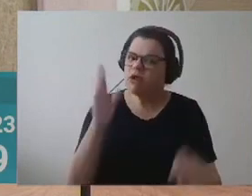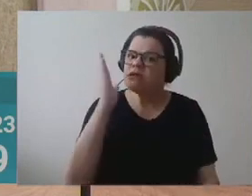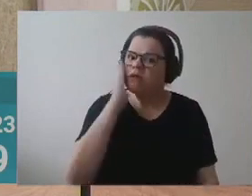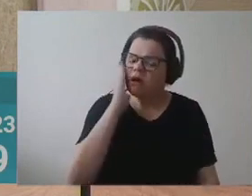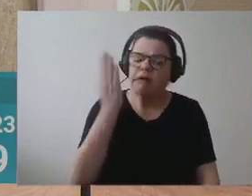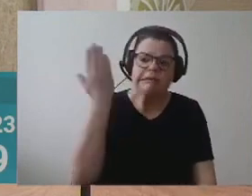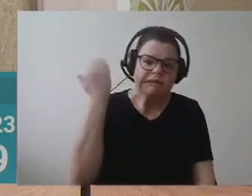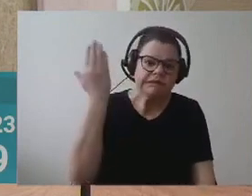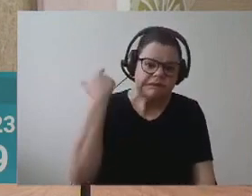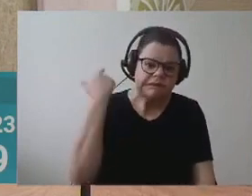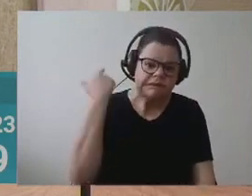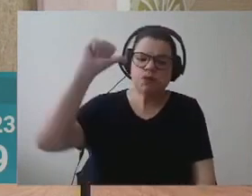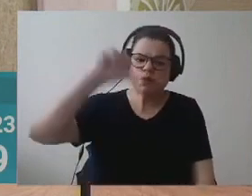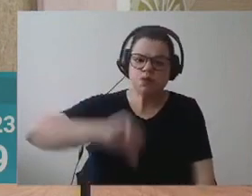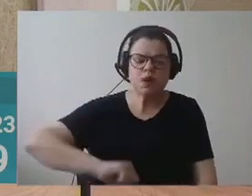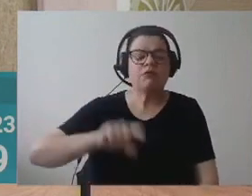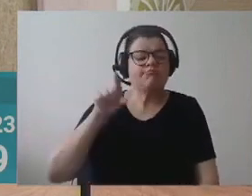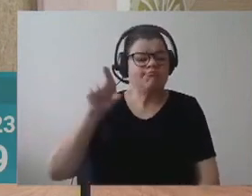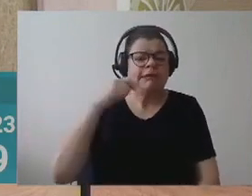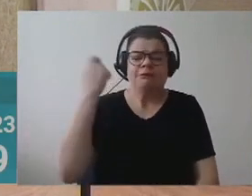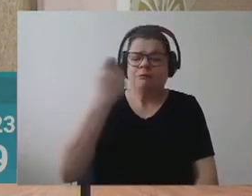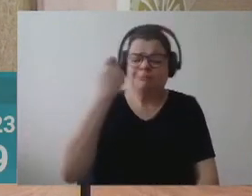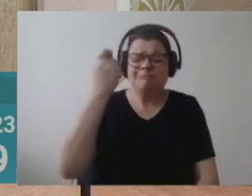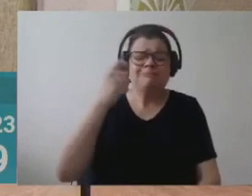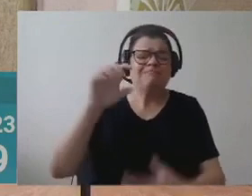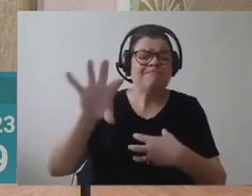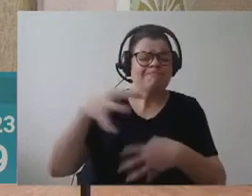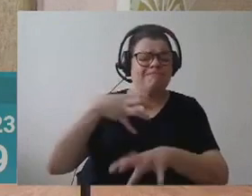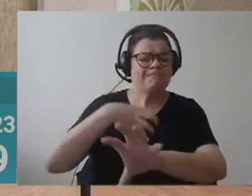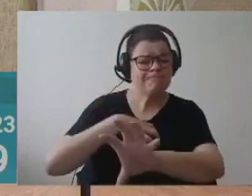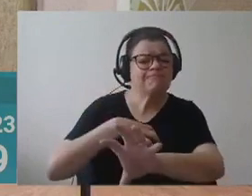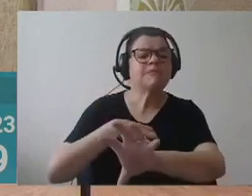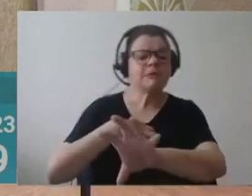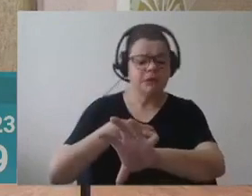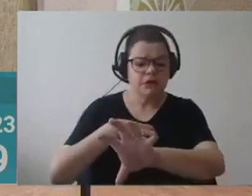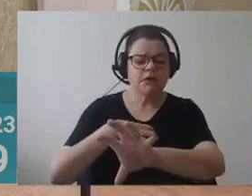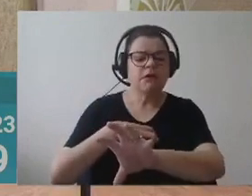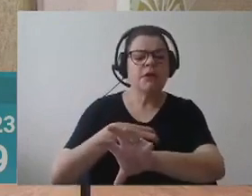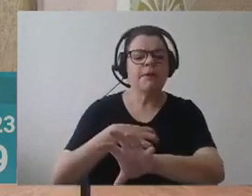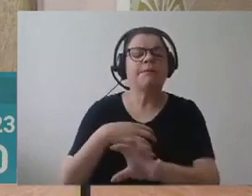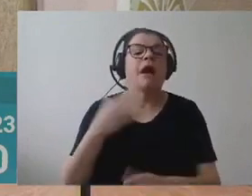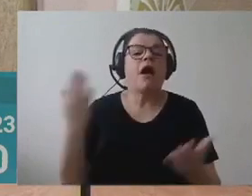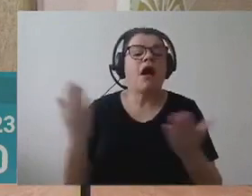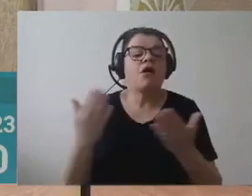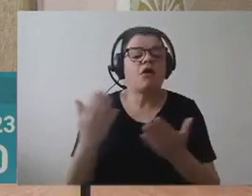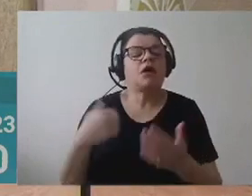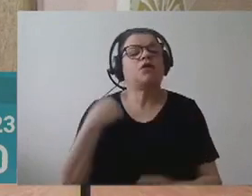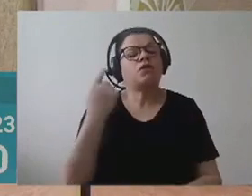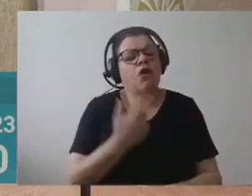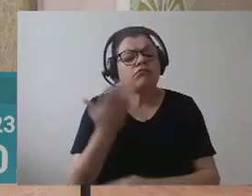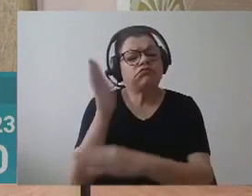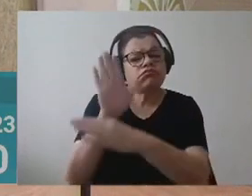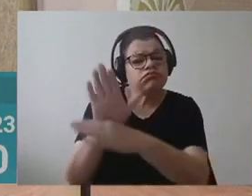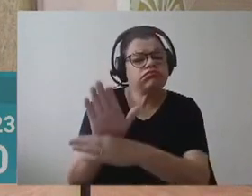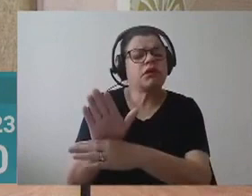Sul. Então vem essa casa hoje solicitar esse apoio desta casa também, para que a gente possa aí ajudar a quem mais